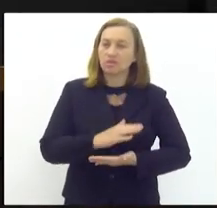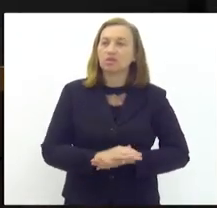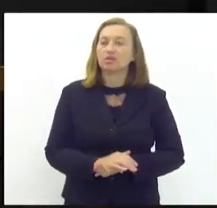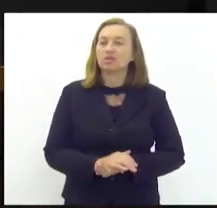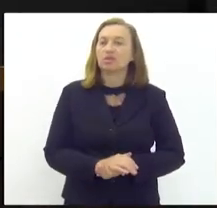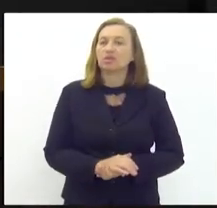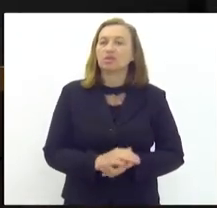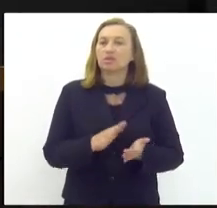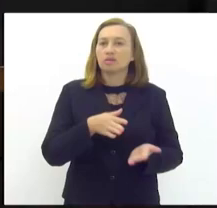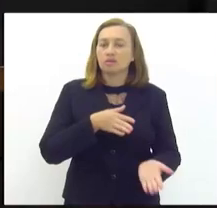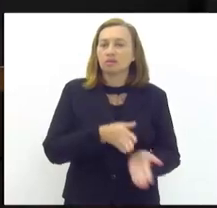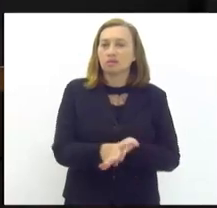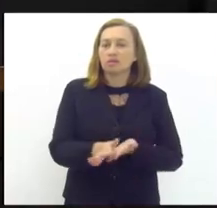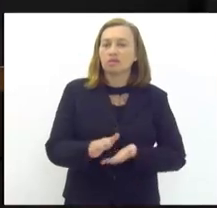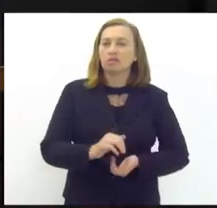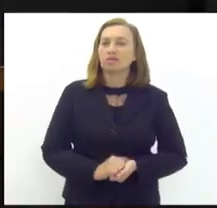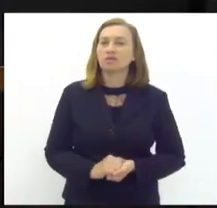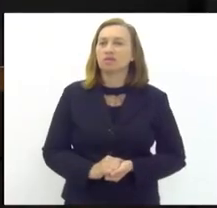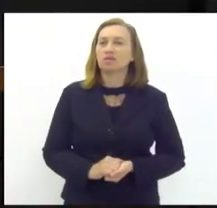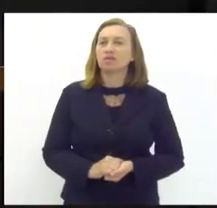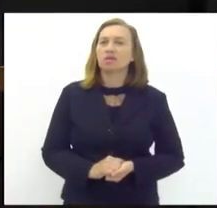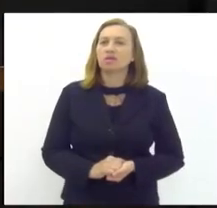vai a promulgação